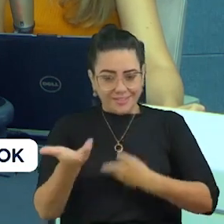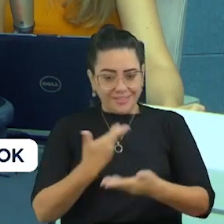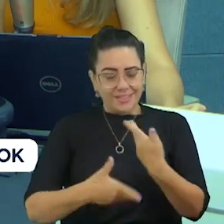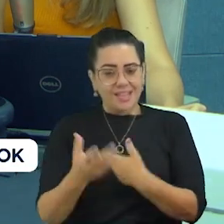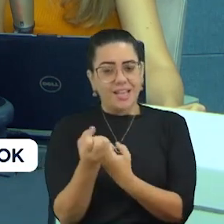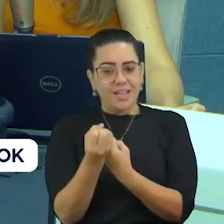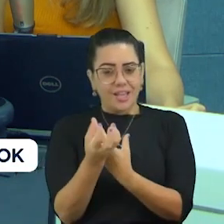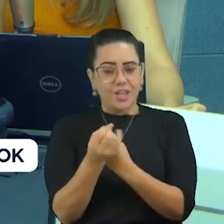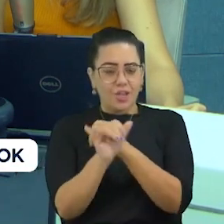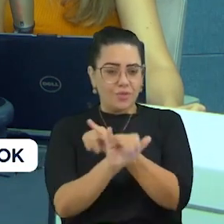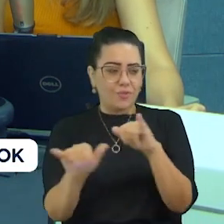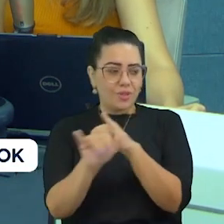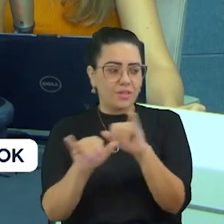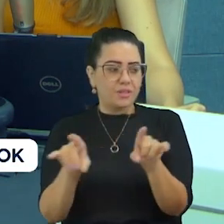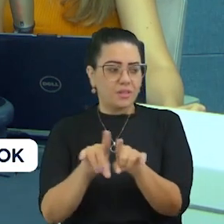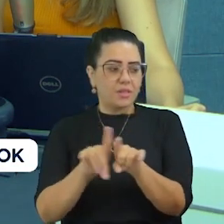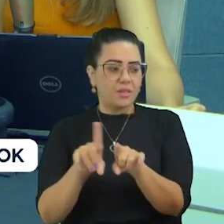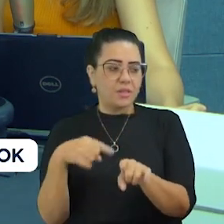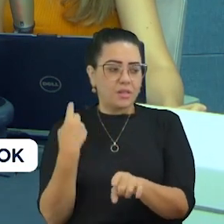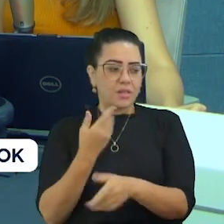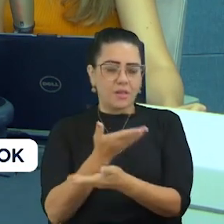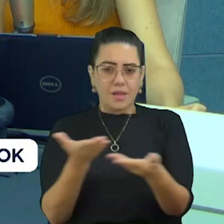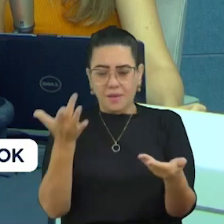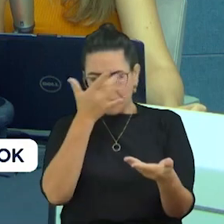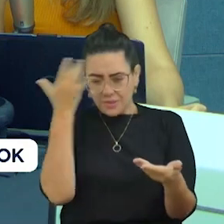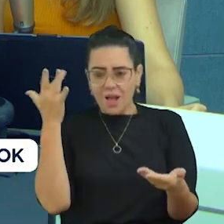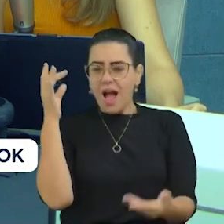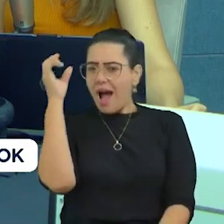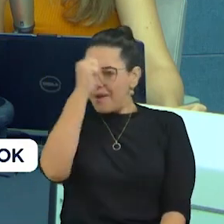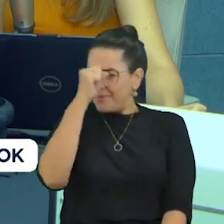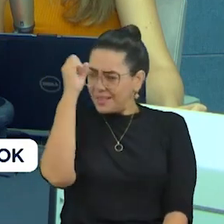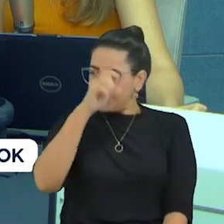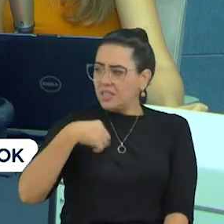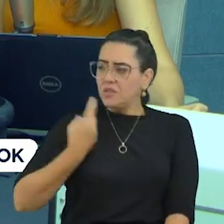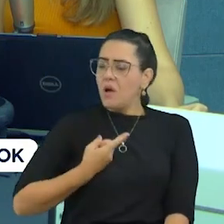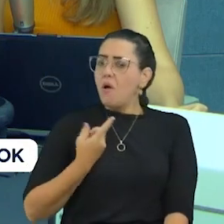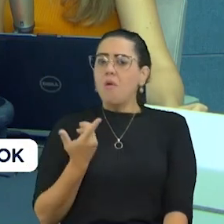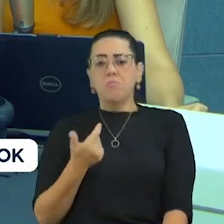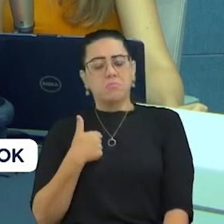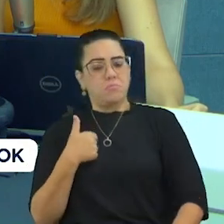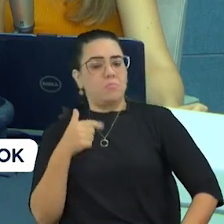informações novas e para que o nosso público aprenda. Porque esse é o meu papel como docente, né? É ensinar. Isso.